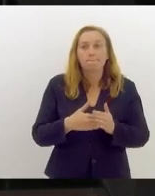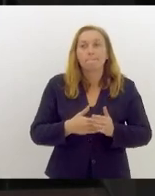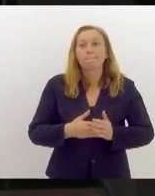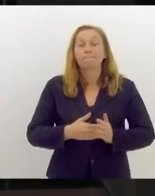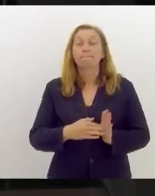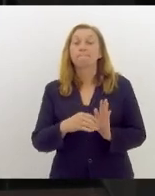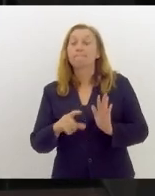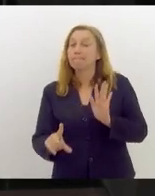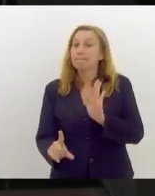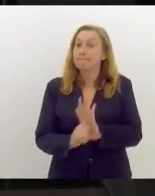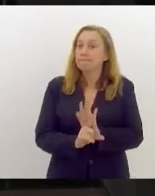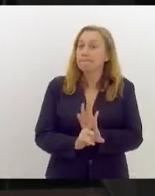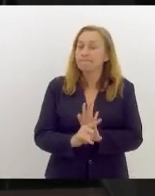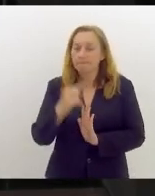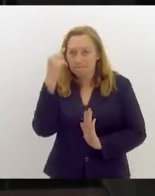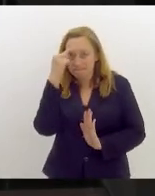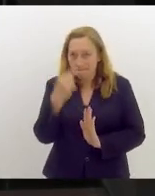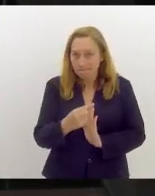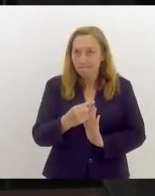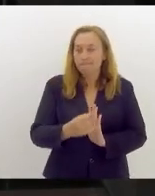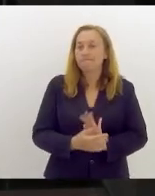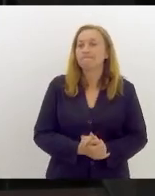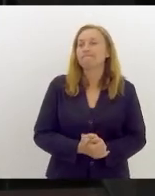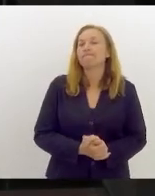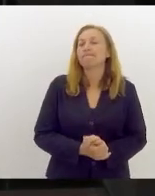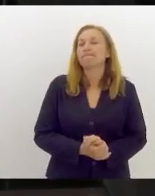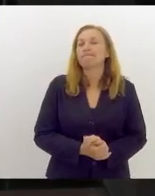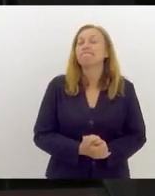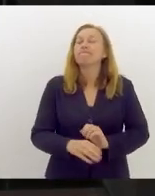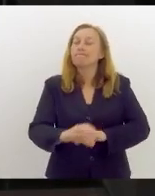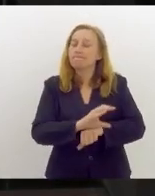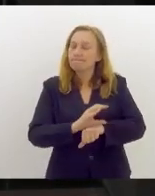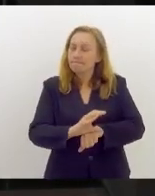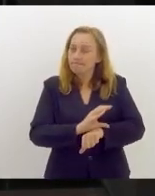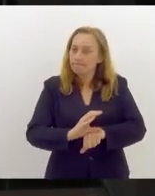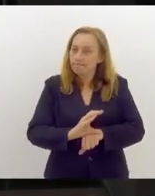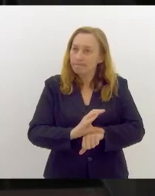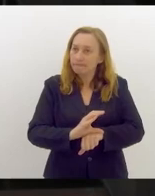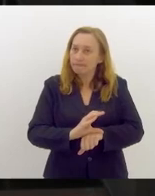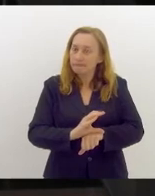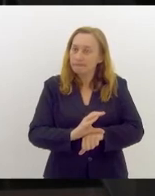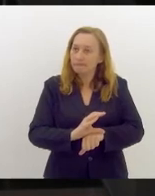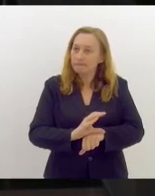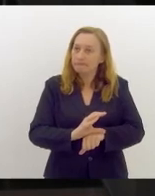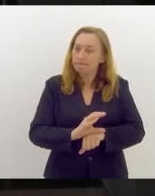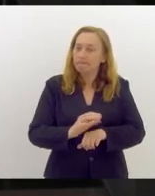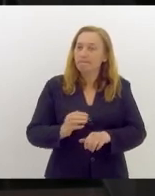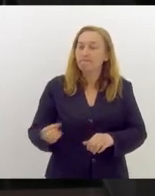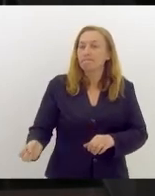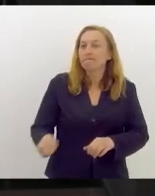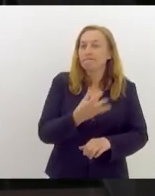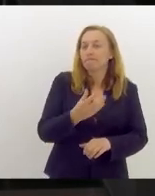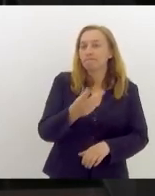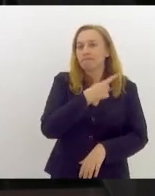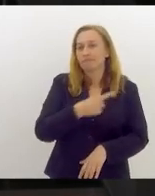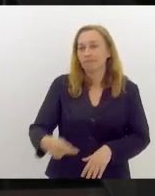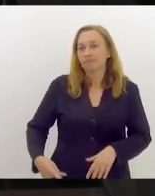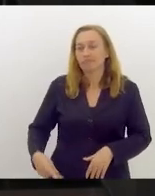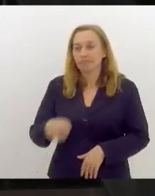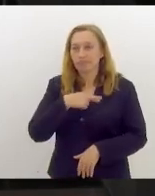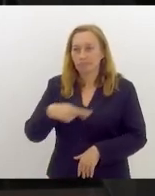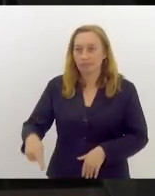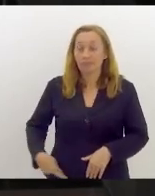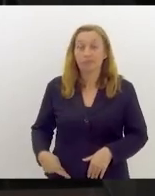determina a lei e conforme determina a constituição assumiu o novo presidente da república